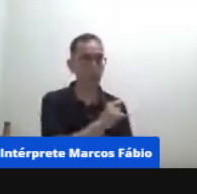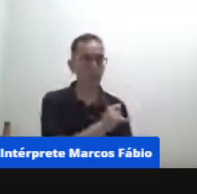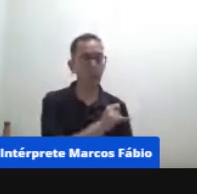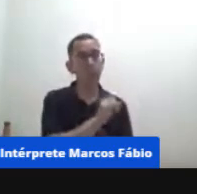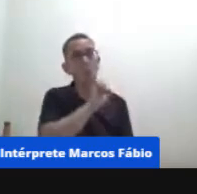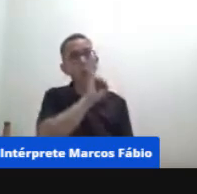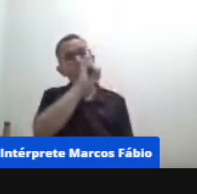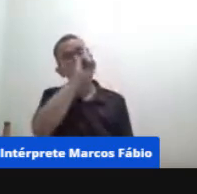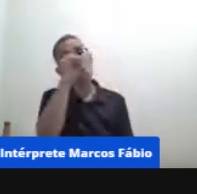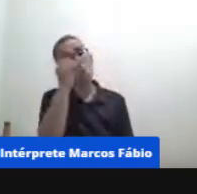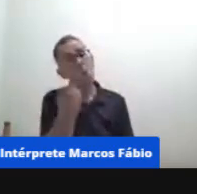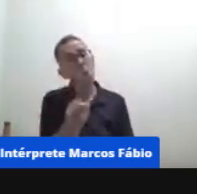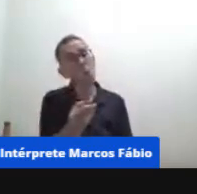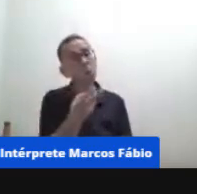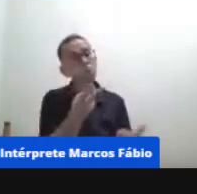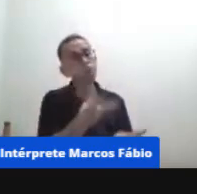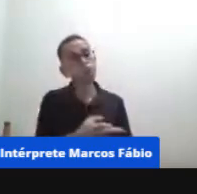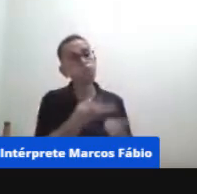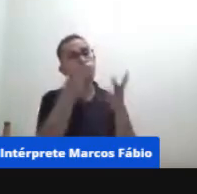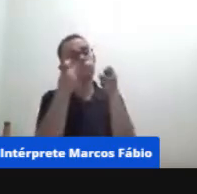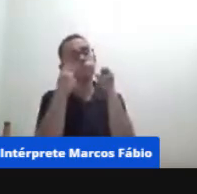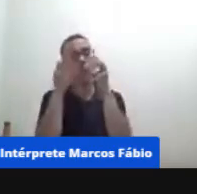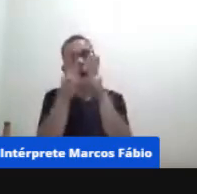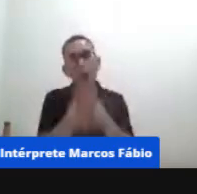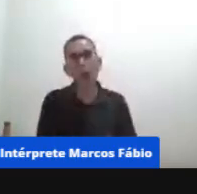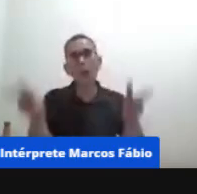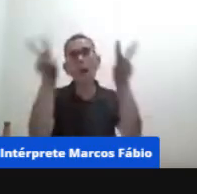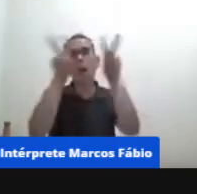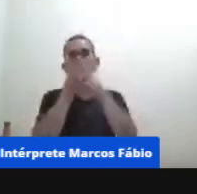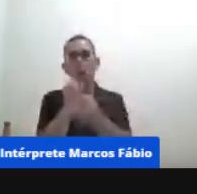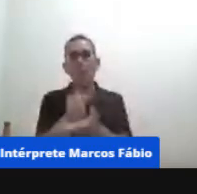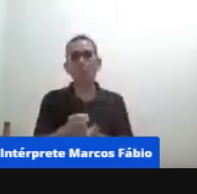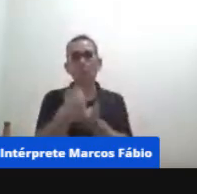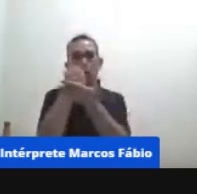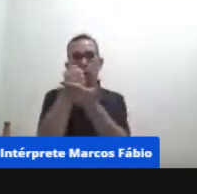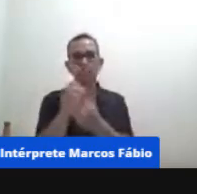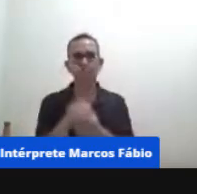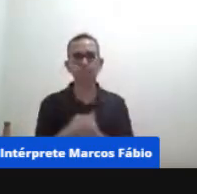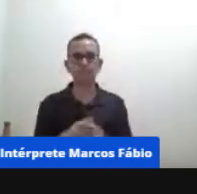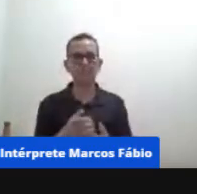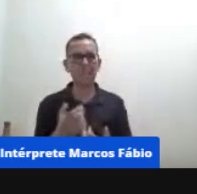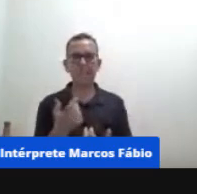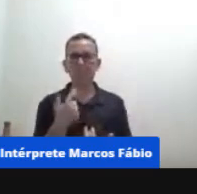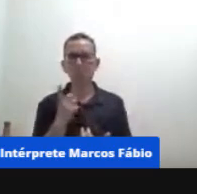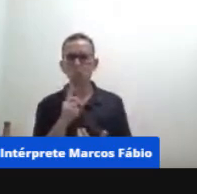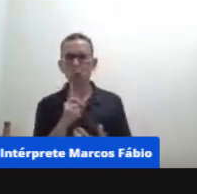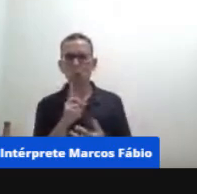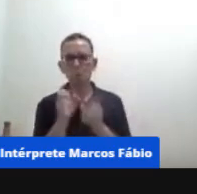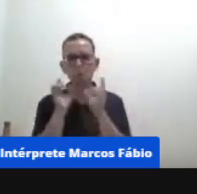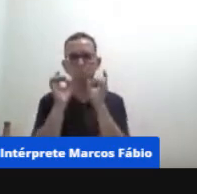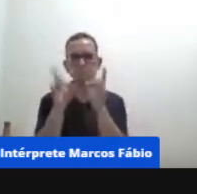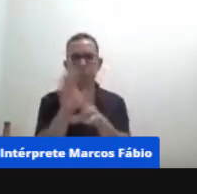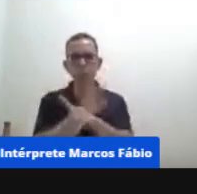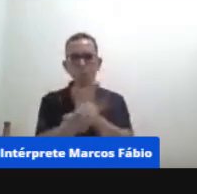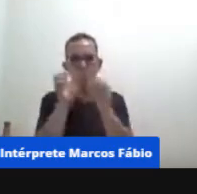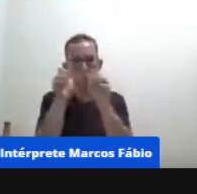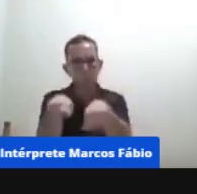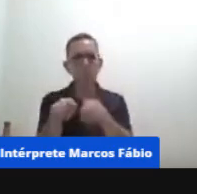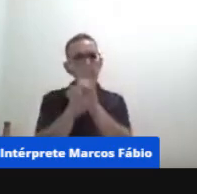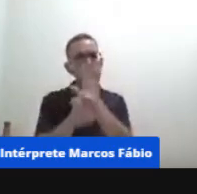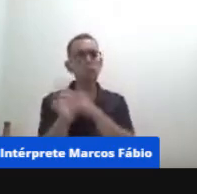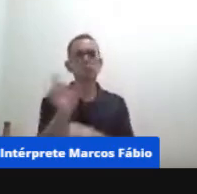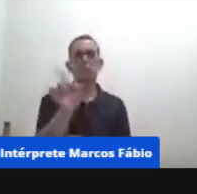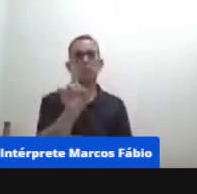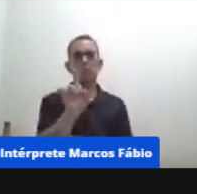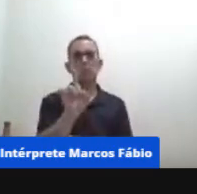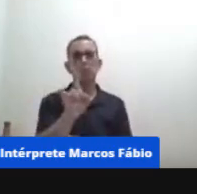apoio visual. Eu não estou deixando de trabalhar o conteúdo proposto. Eu não estou deixando de fazer essa interação com